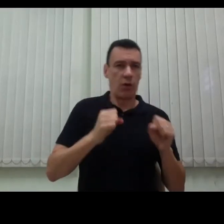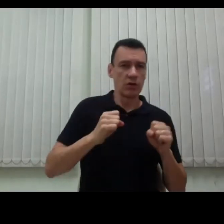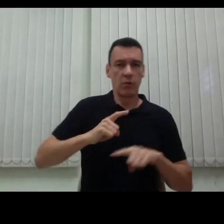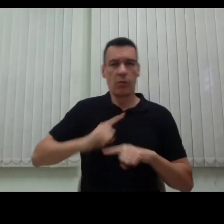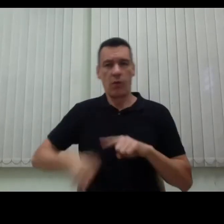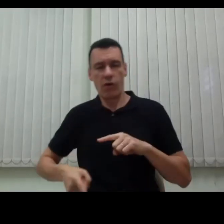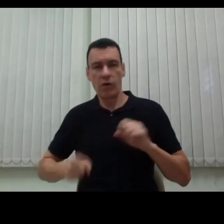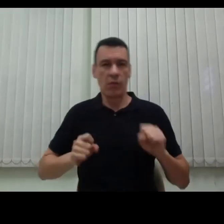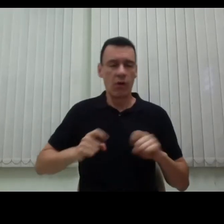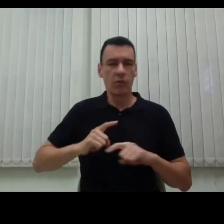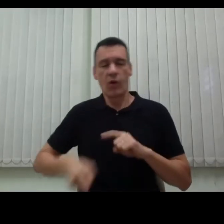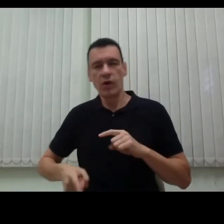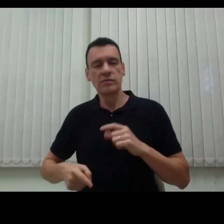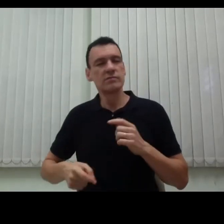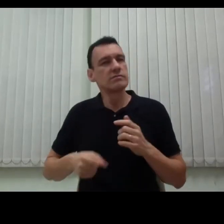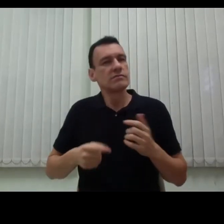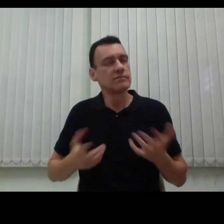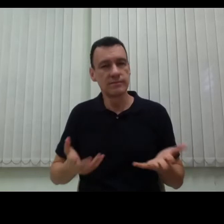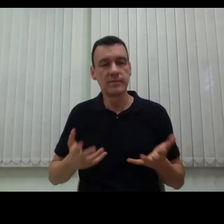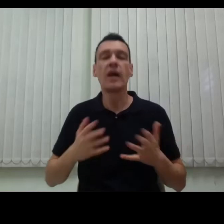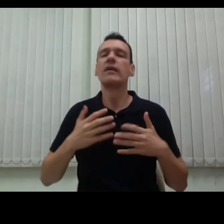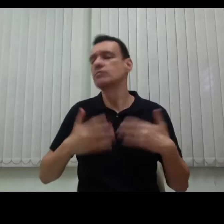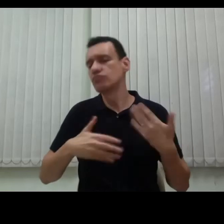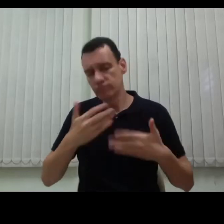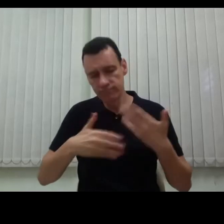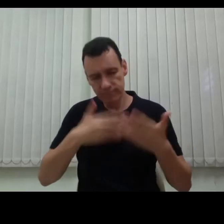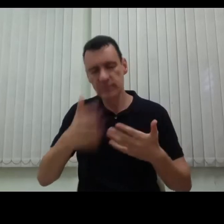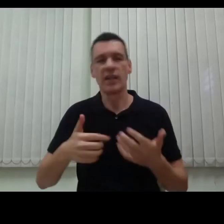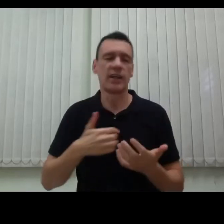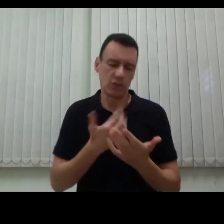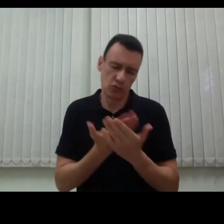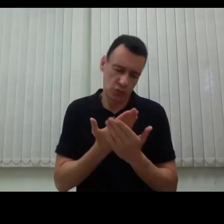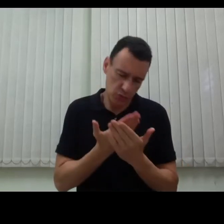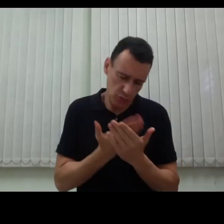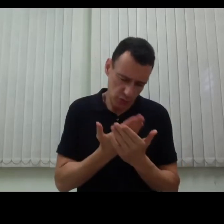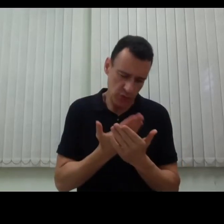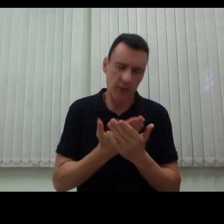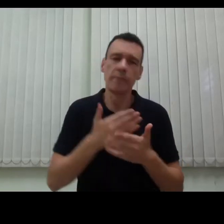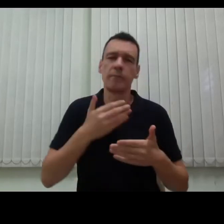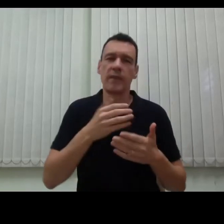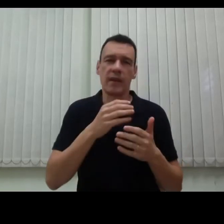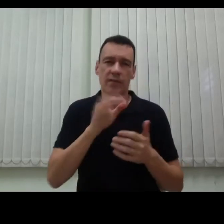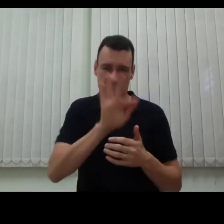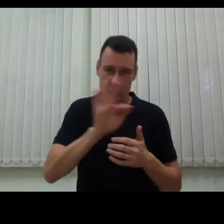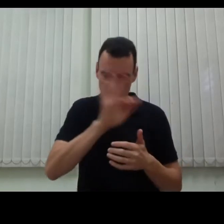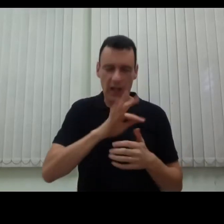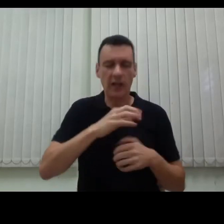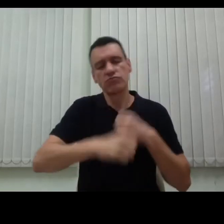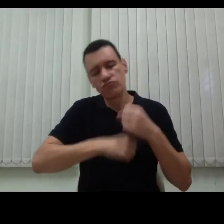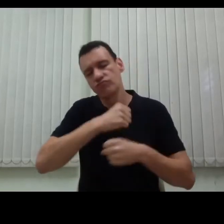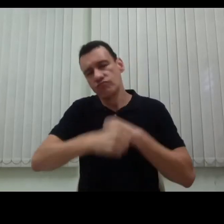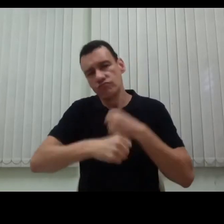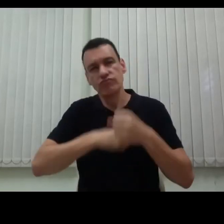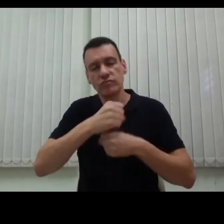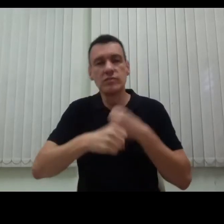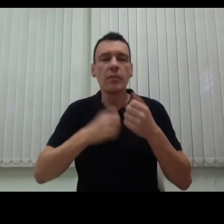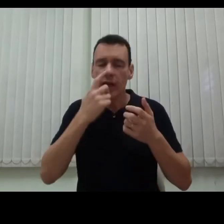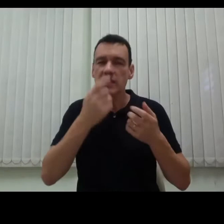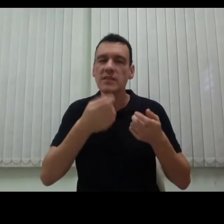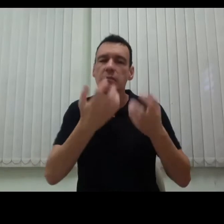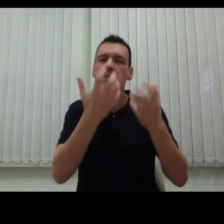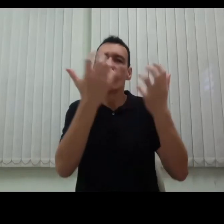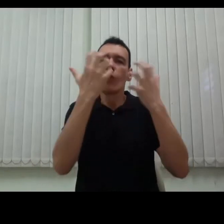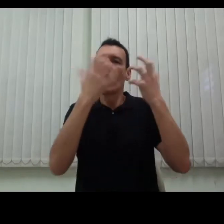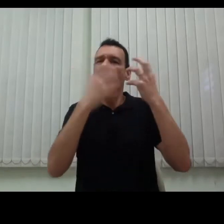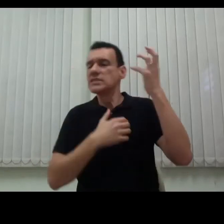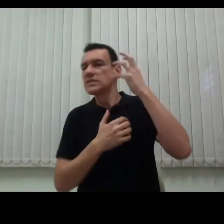nossa formação acadêmica, na nossa formação profissional, como já foi mencionado aqui, né? Então, ao longo da